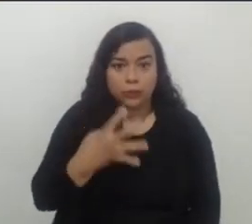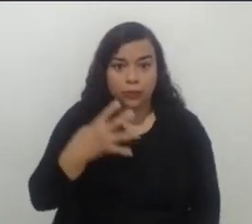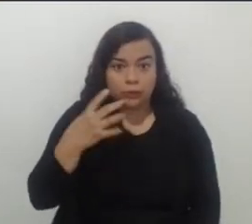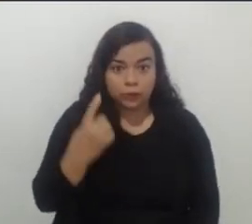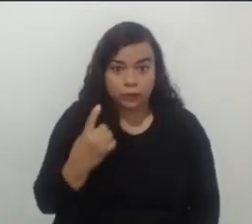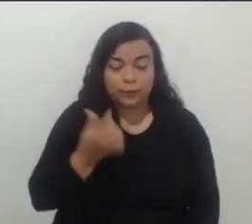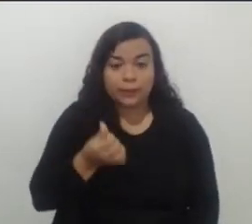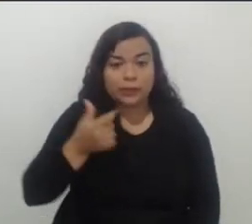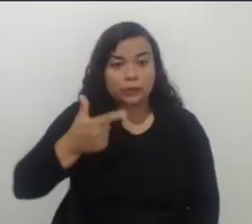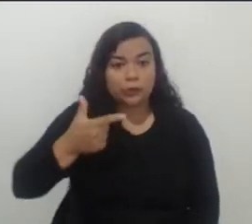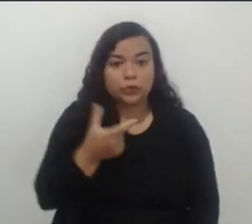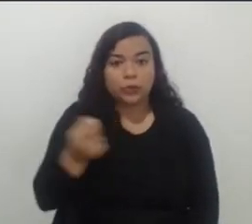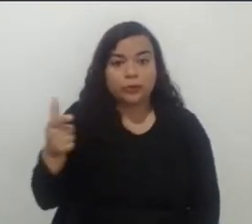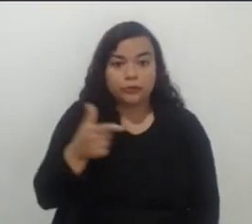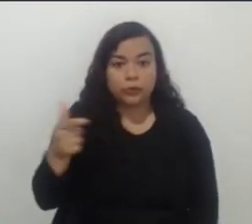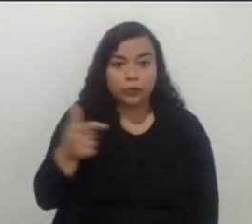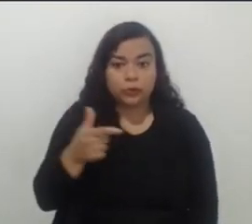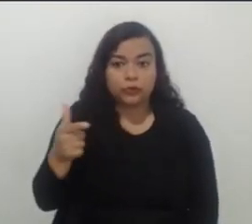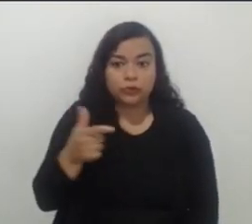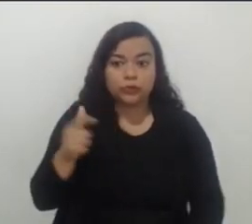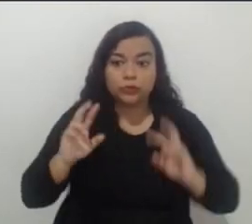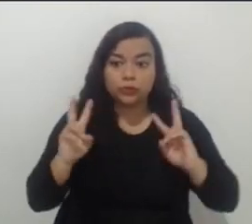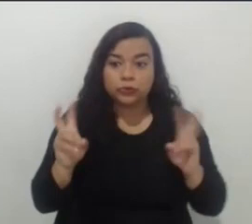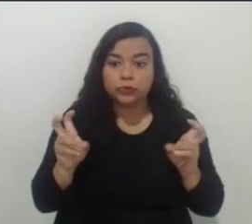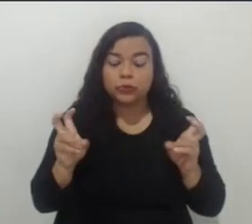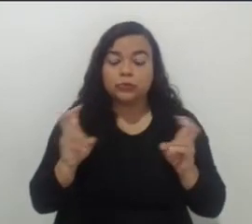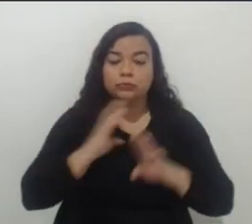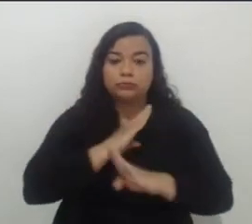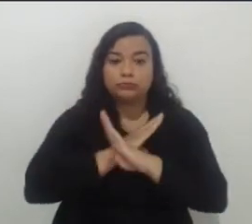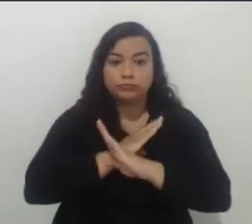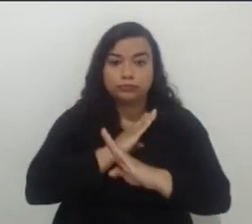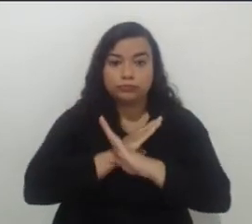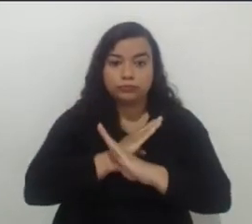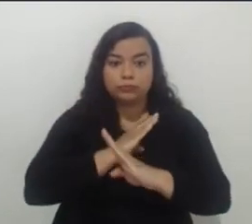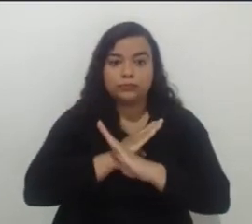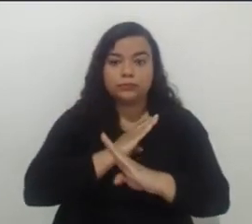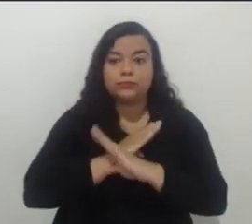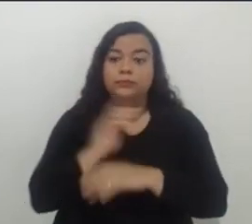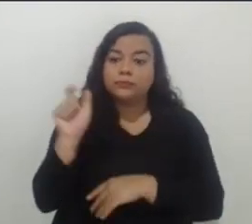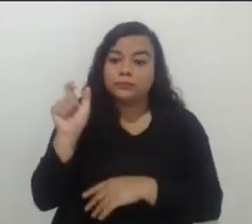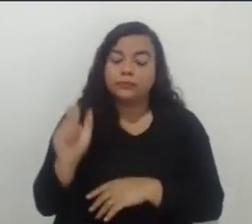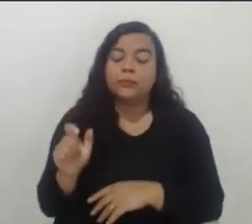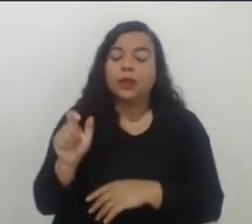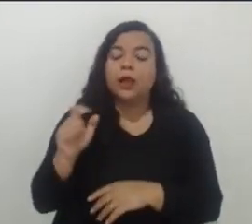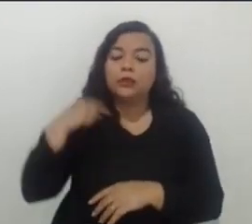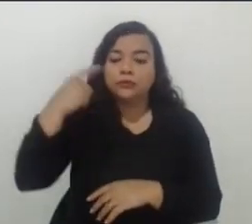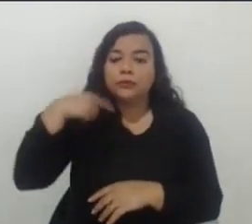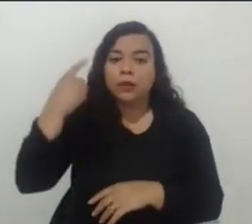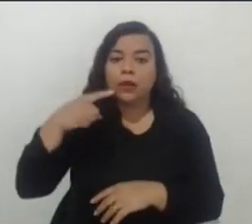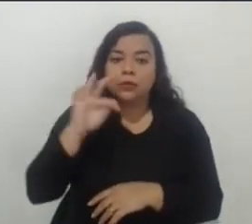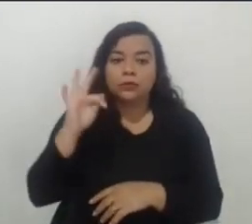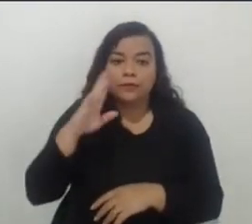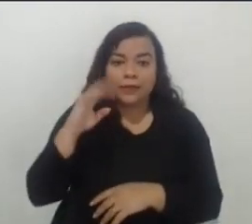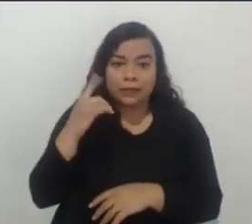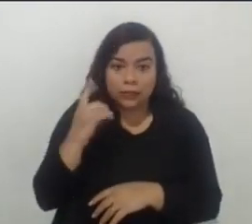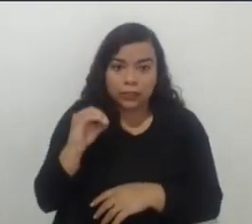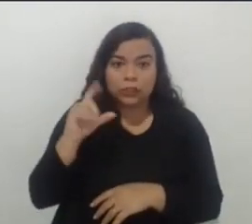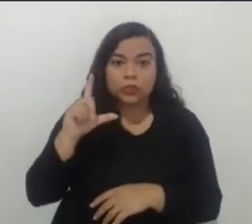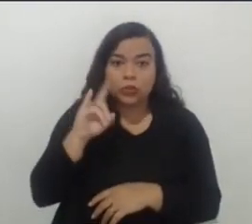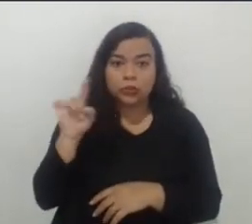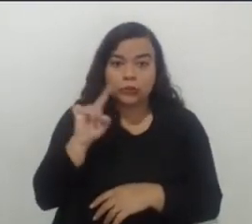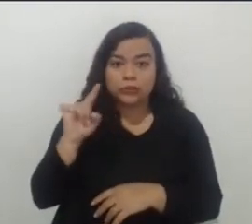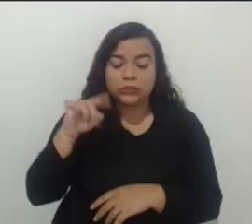080-3641-62-2022, impetrante a Caixa Econômica Federal, advogado Fernando Luiz de Negreiros, impetrado juiz